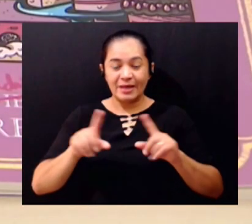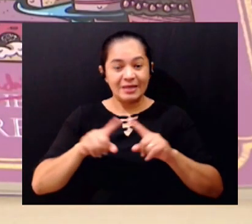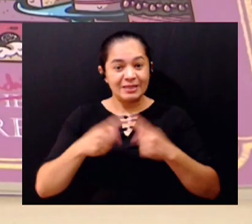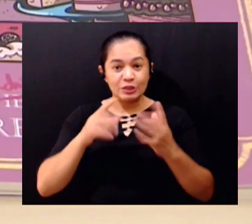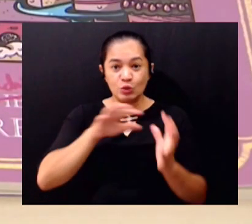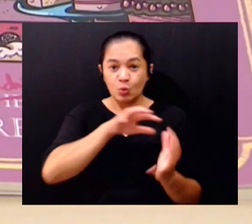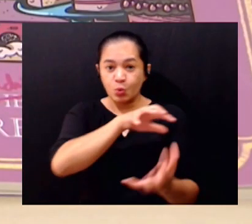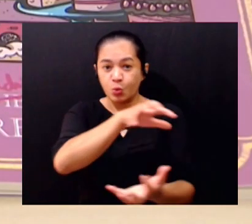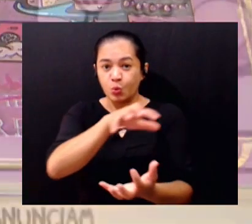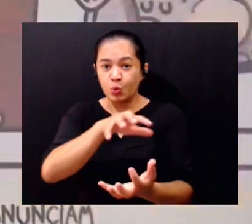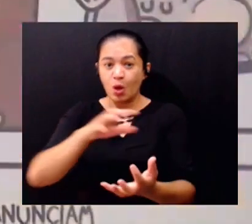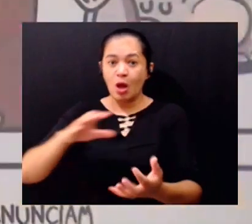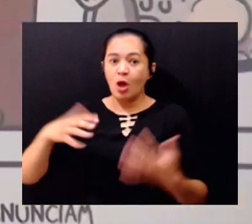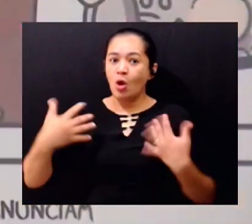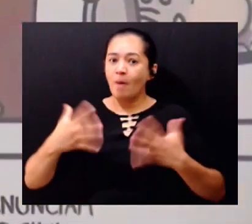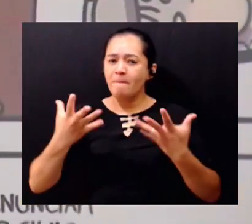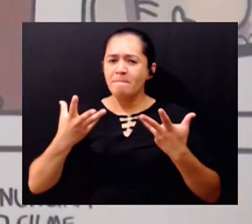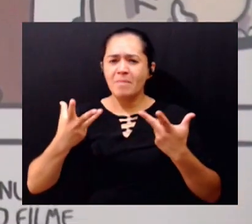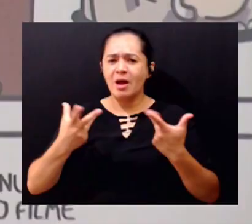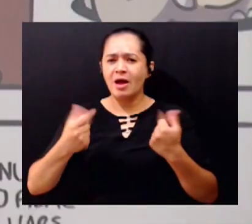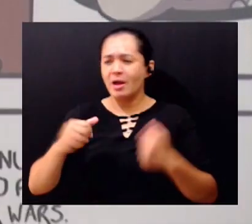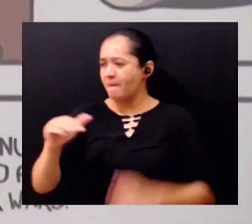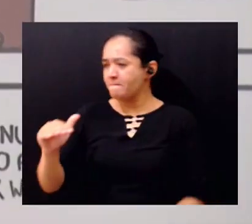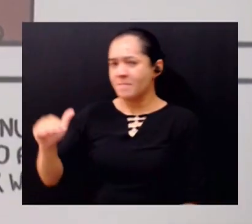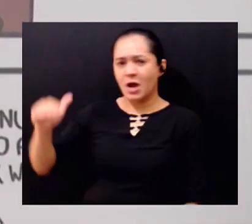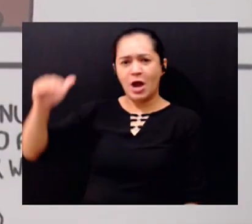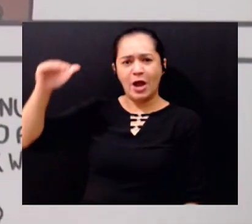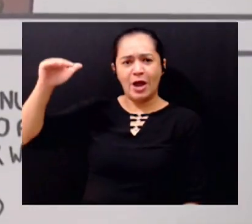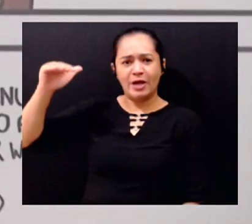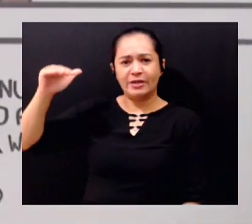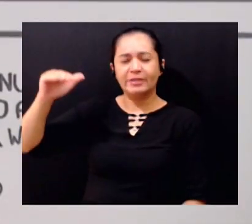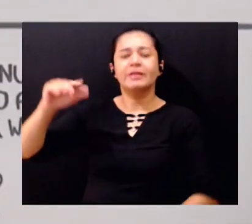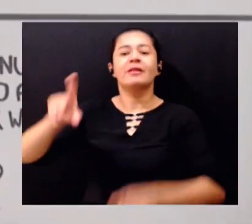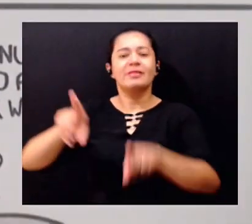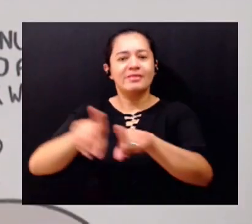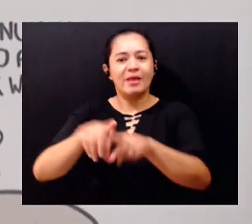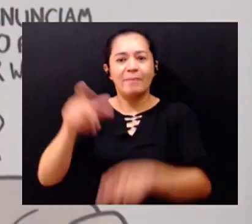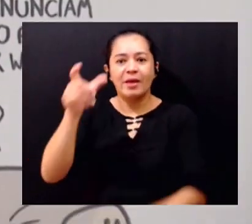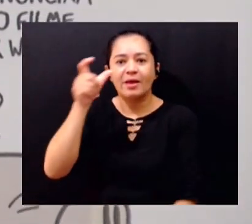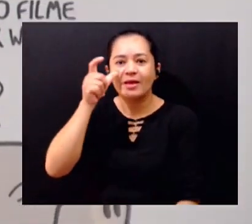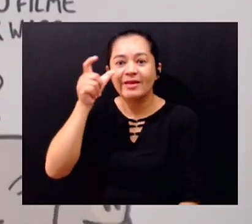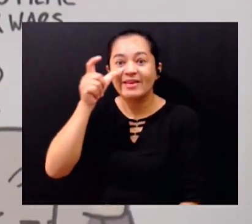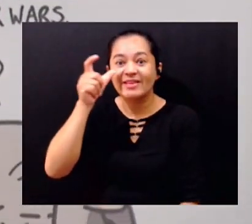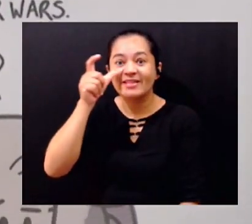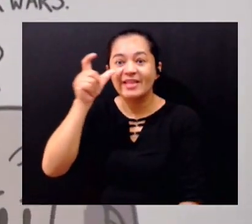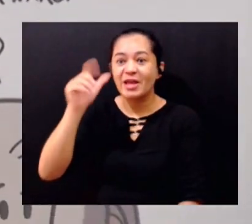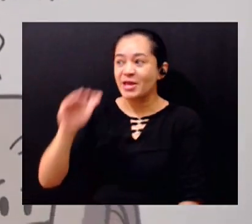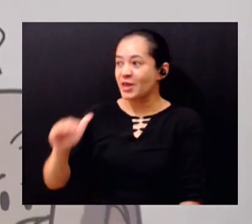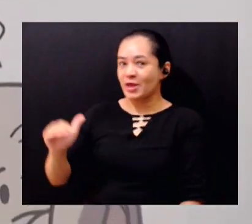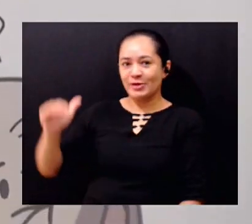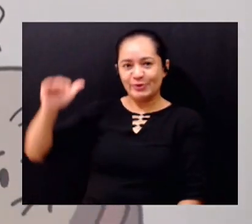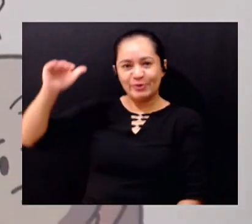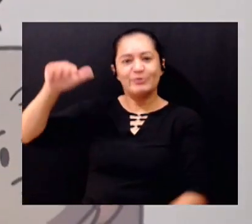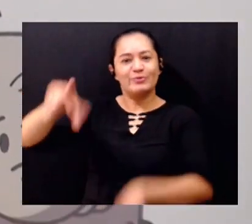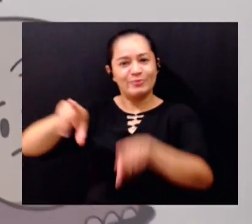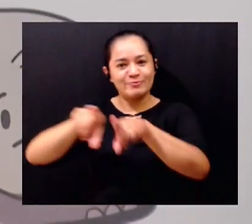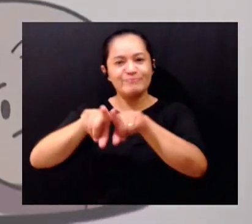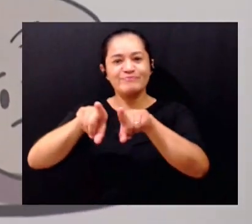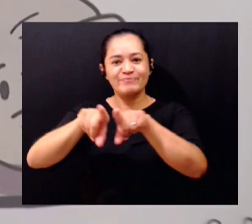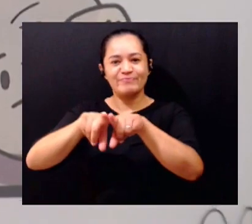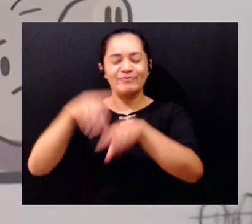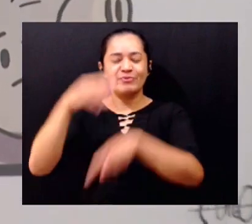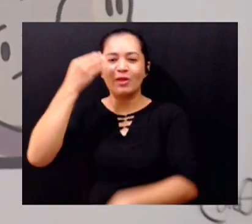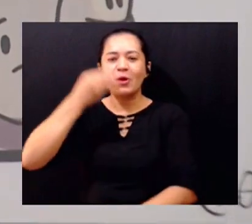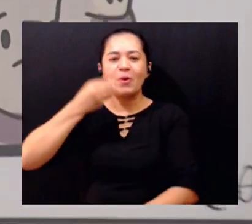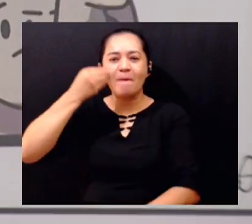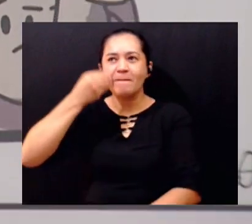vão ver aqui, que tem muito quadrinho que atende aos interesses do leitor mais maduro, adulto, que tem uma pegada maior,